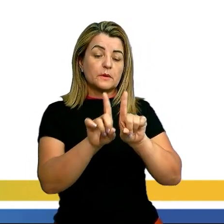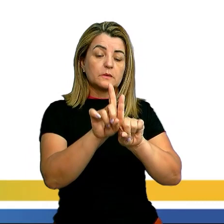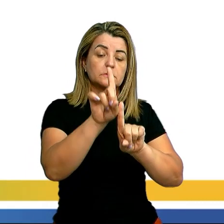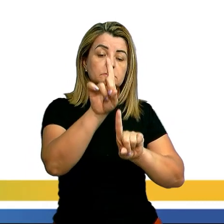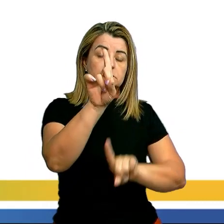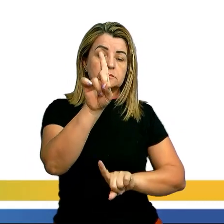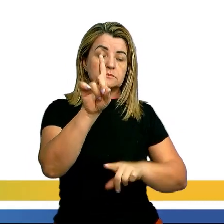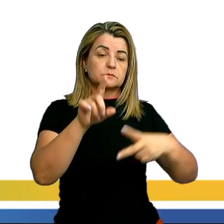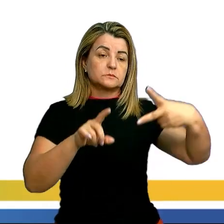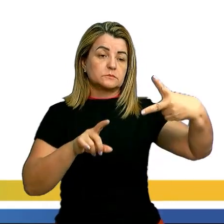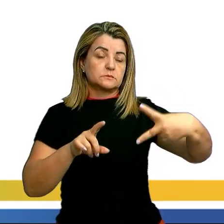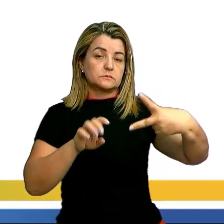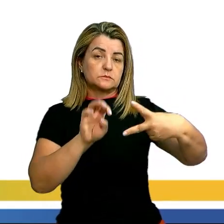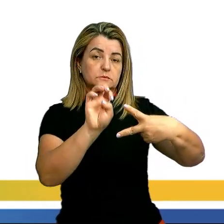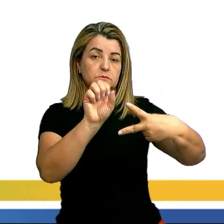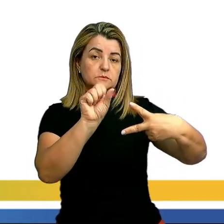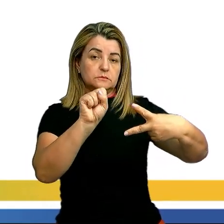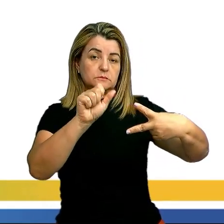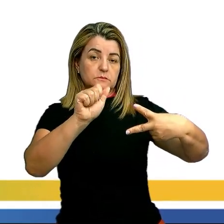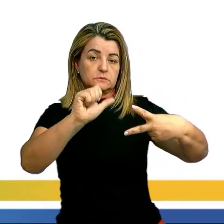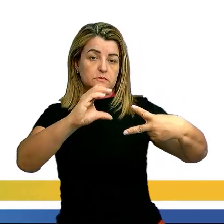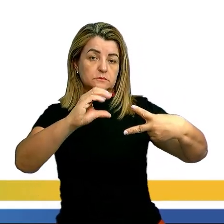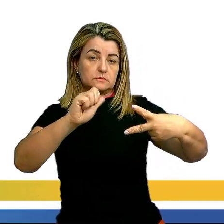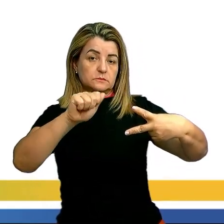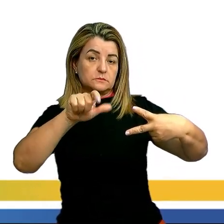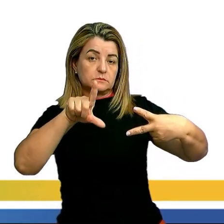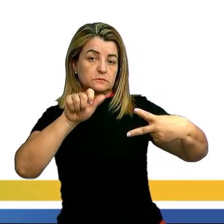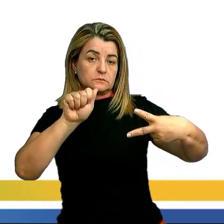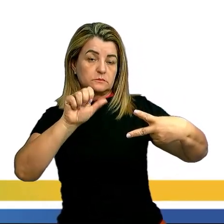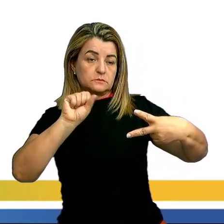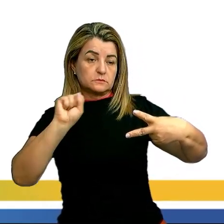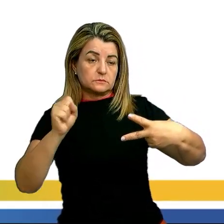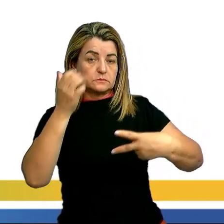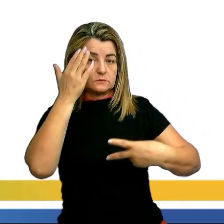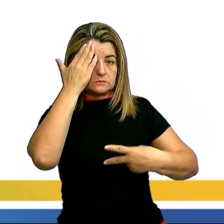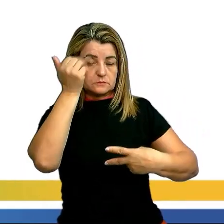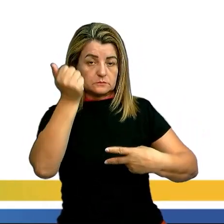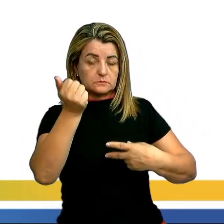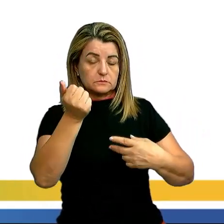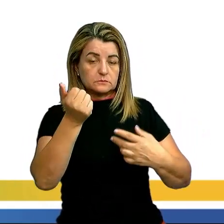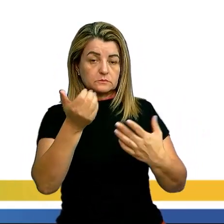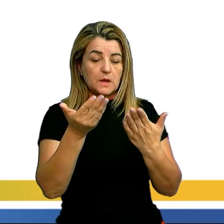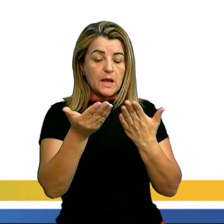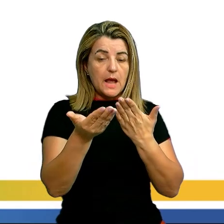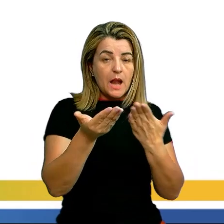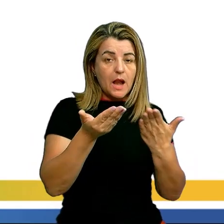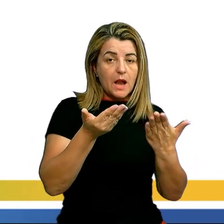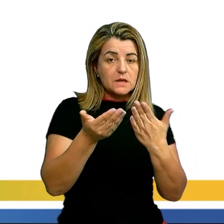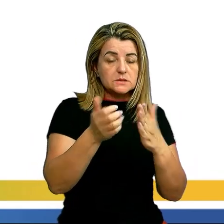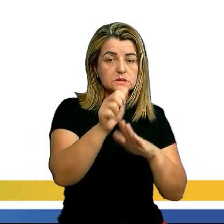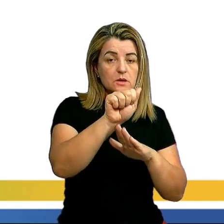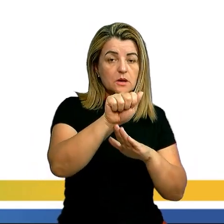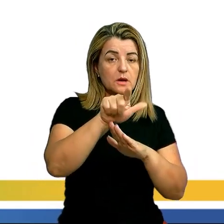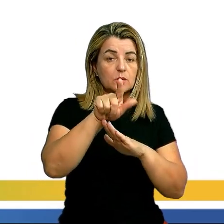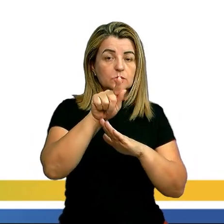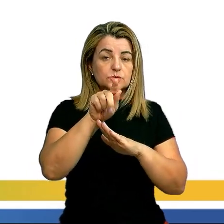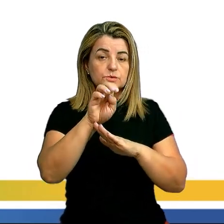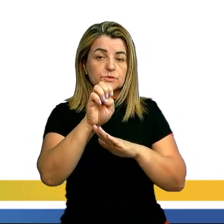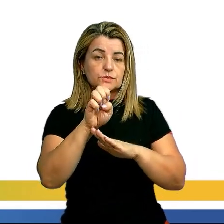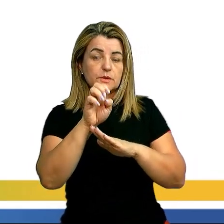duas escalas? Vamos resolver essa questão. Para sabermos a relação algébrica que há entre as duas